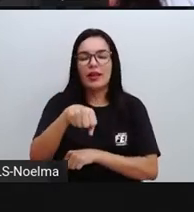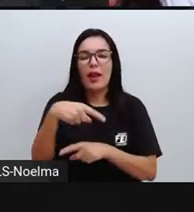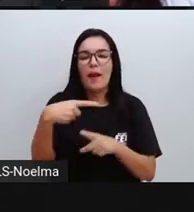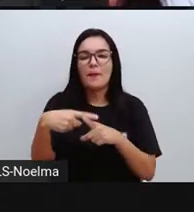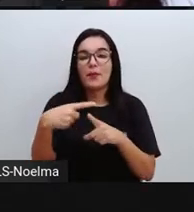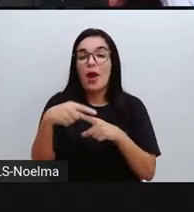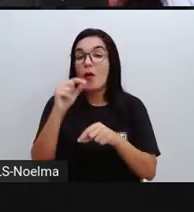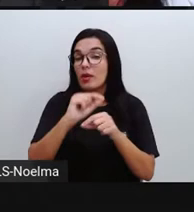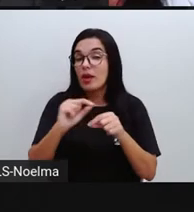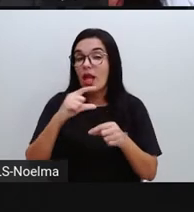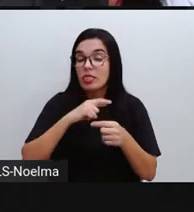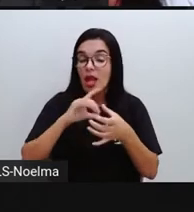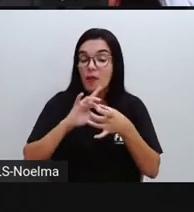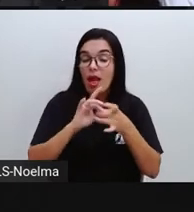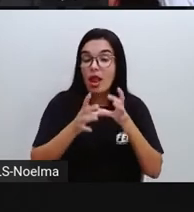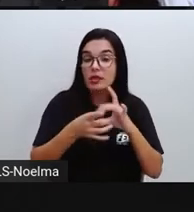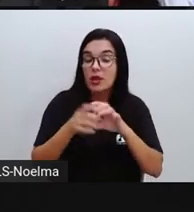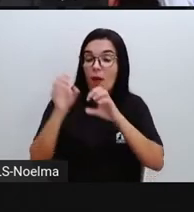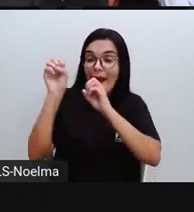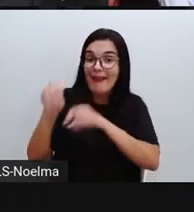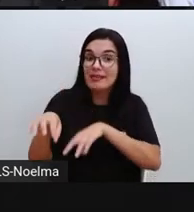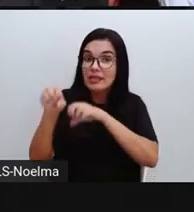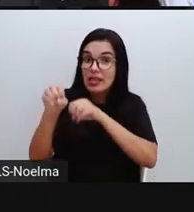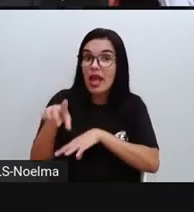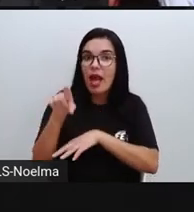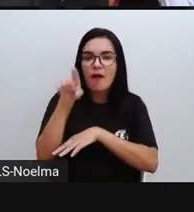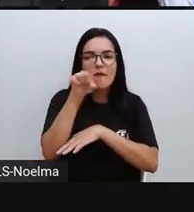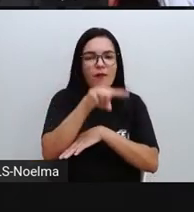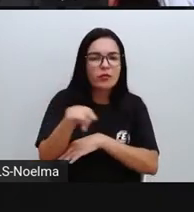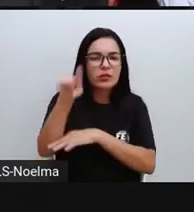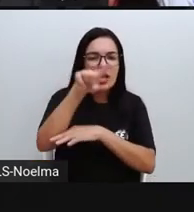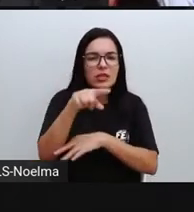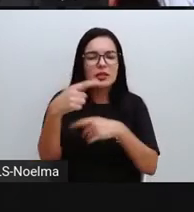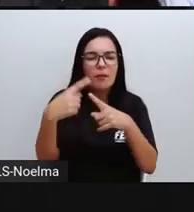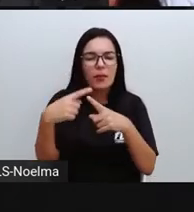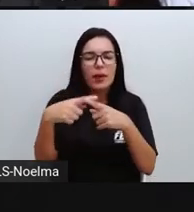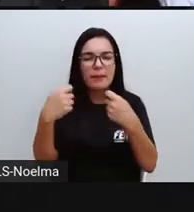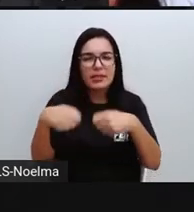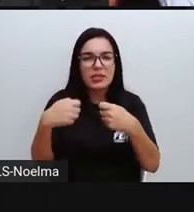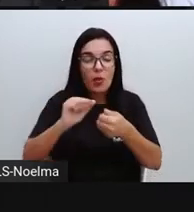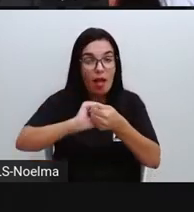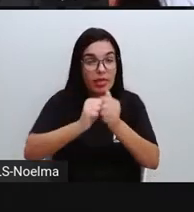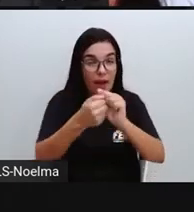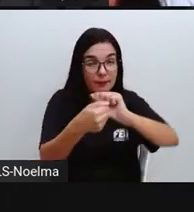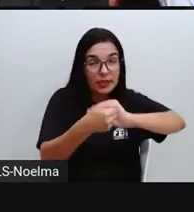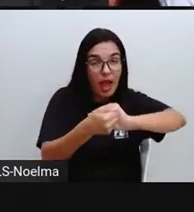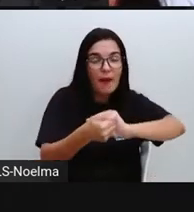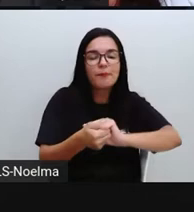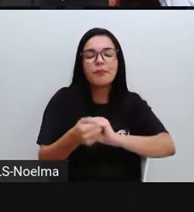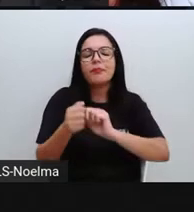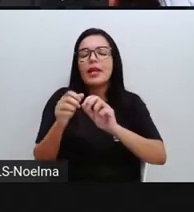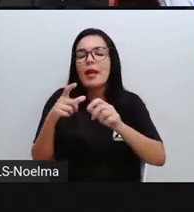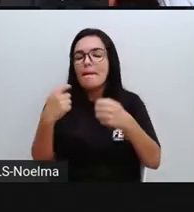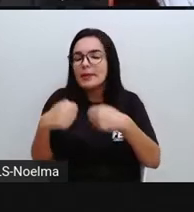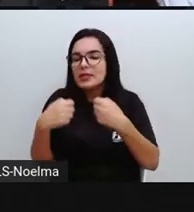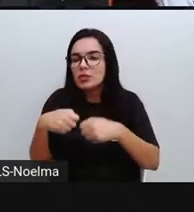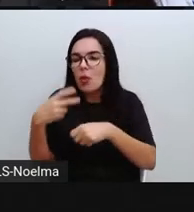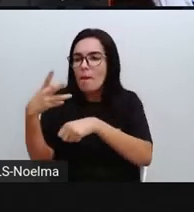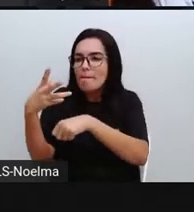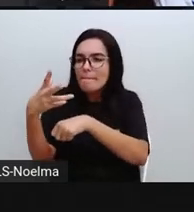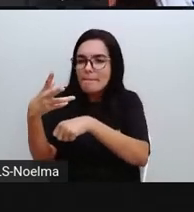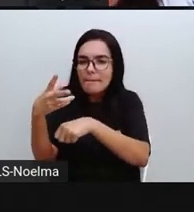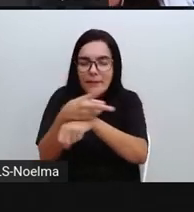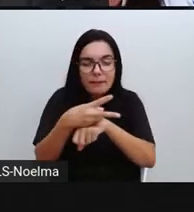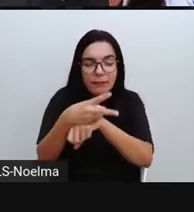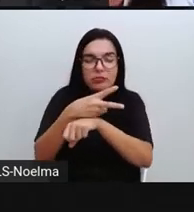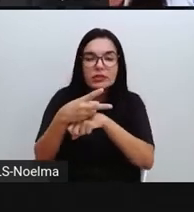em relação à forma de ensino que fez com que a gente se adaptasse, que fez com que a gente buscasse mais a